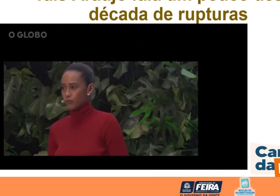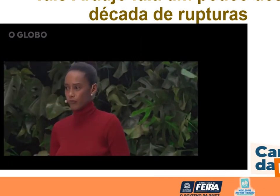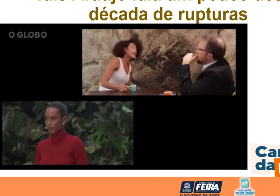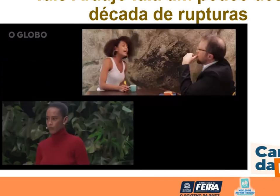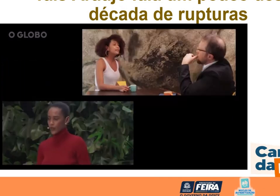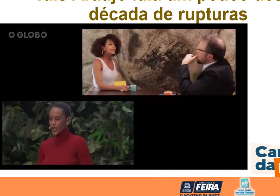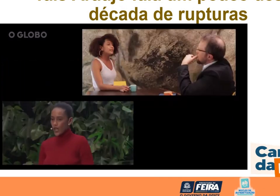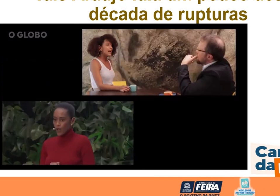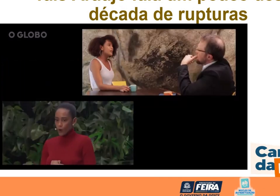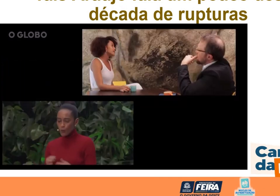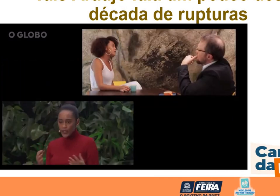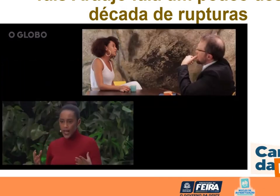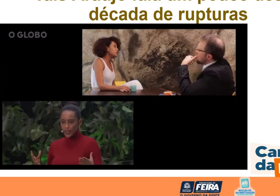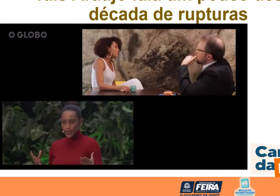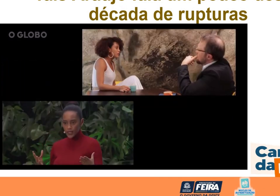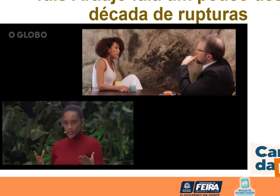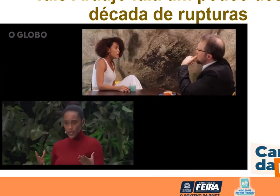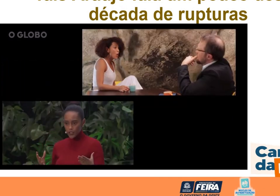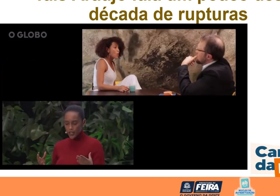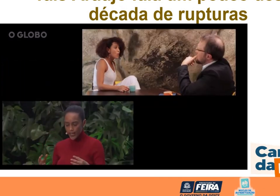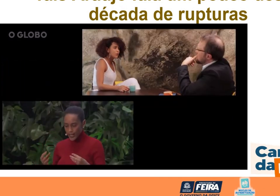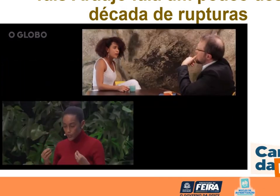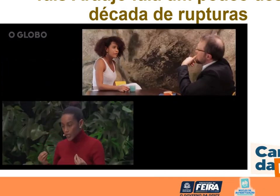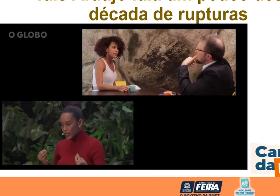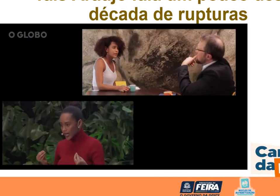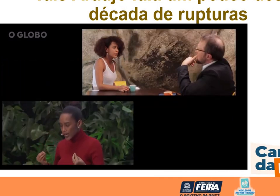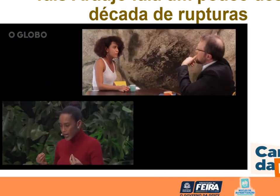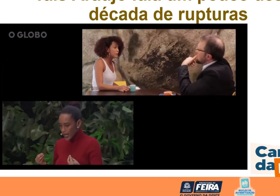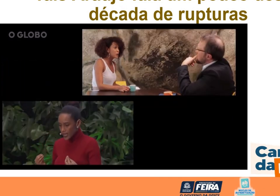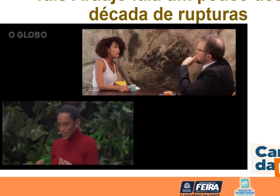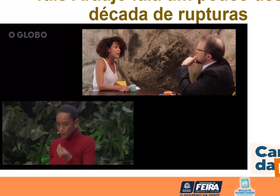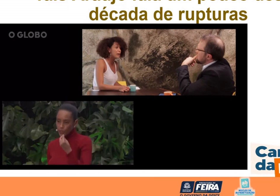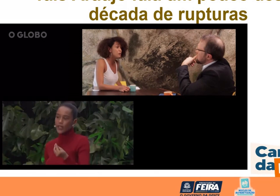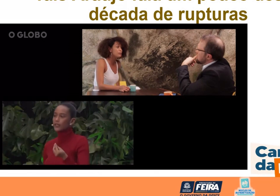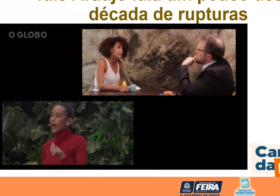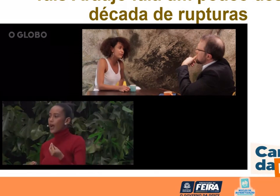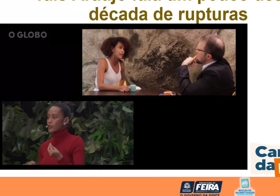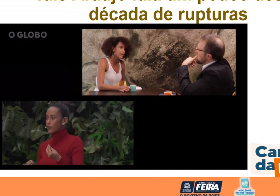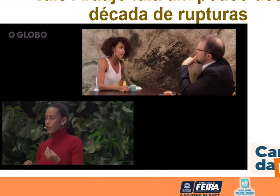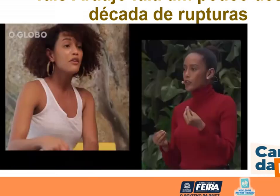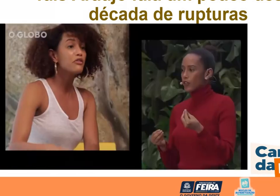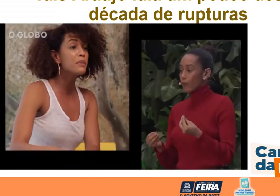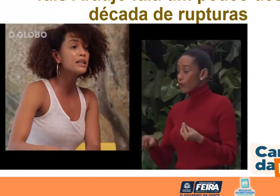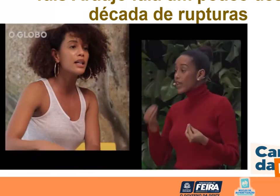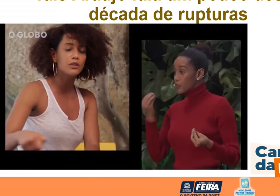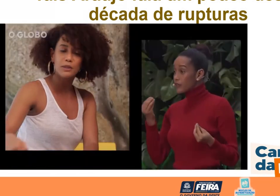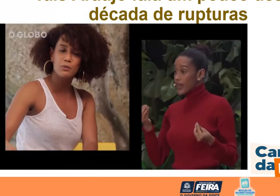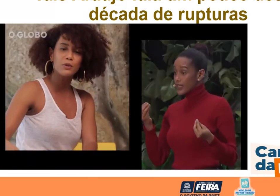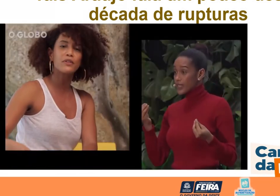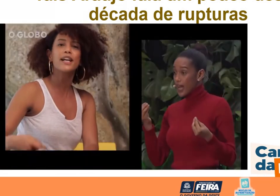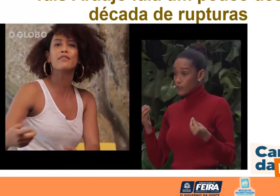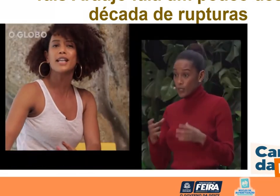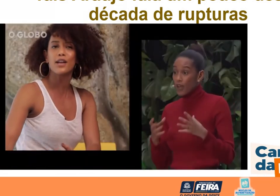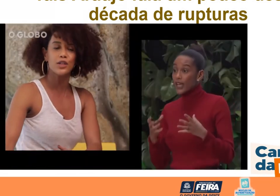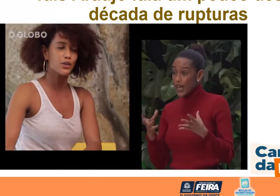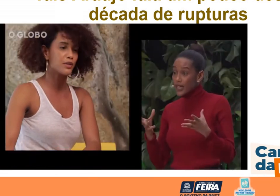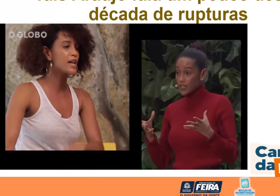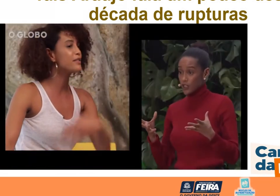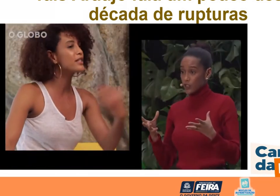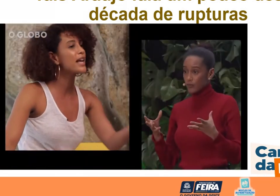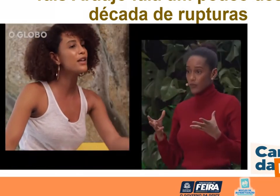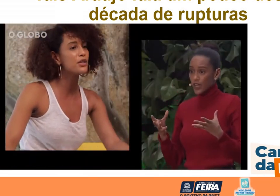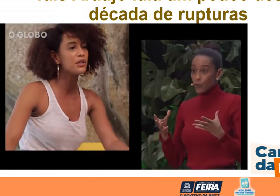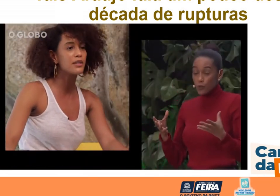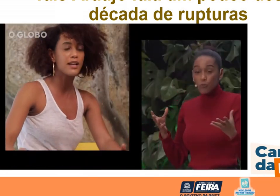ácido. Esse tédio é das coisas que eu mais tenho orgulho na vida, assim. Primeiro que eu demorei muito para escrever. Fico mandando para as pessoas, o que você acha